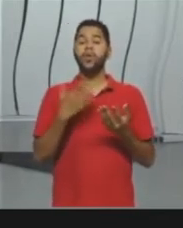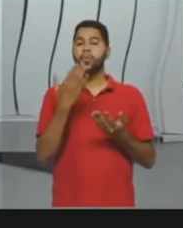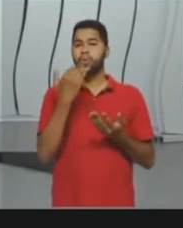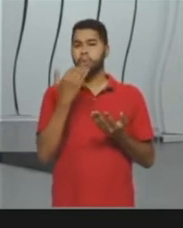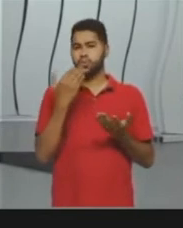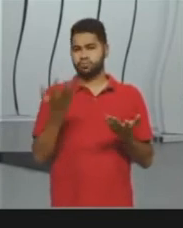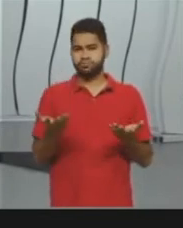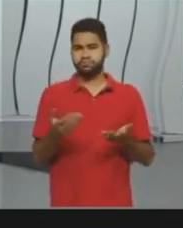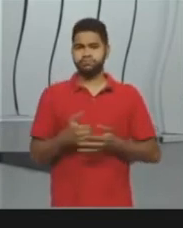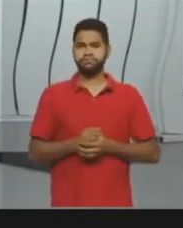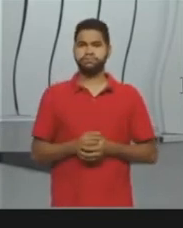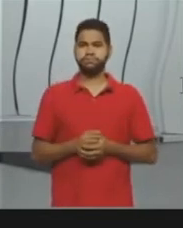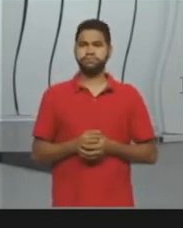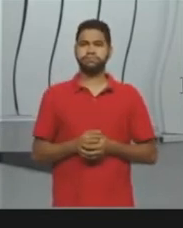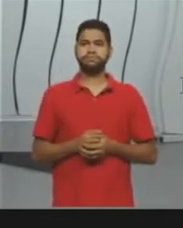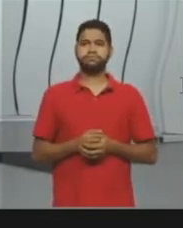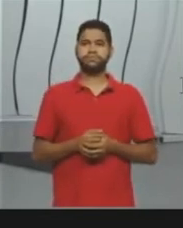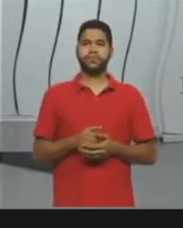organismos